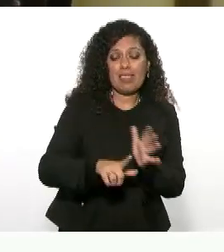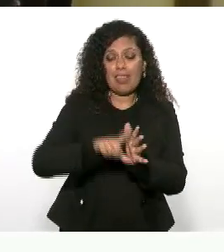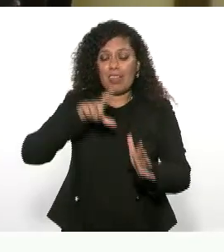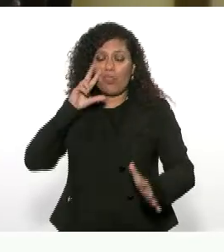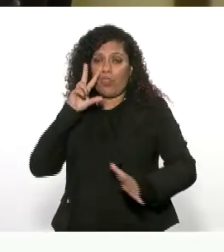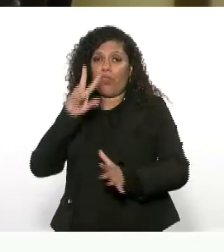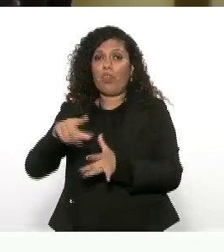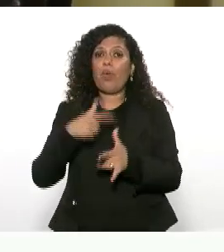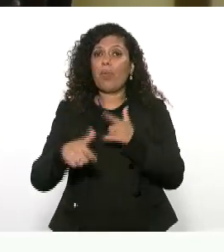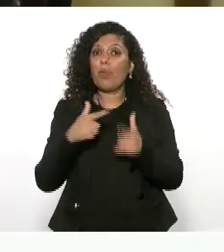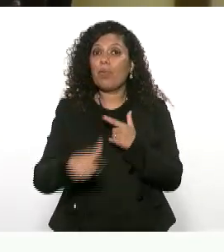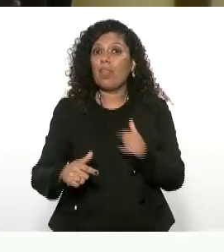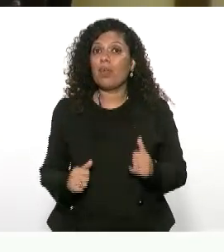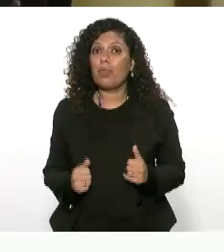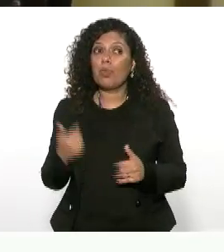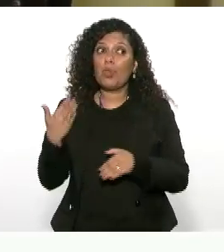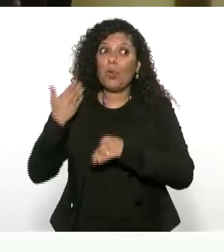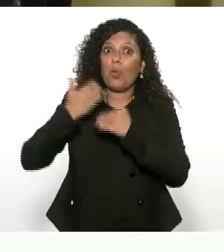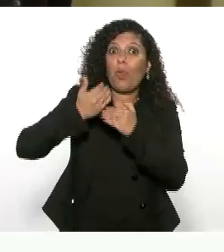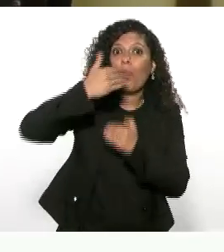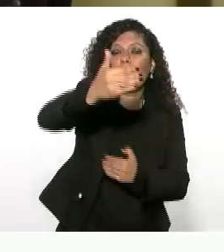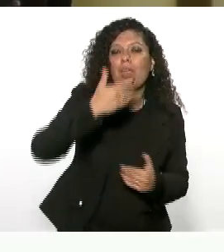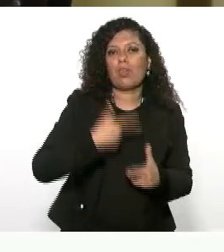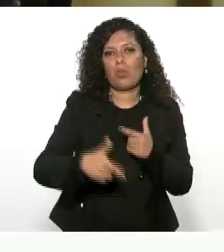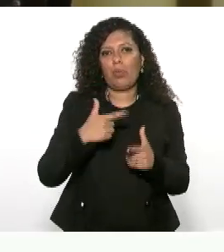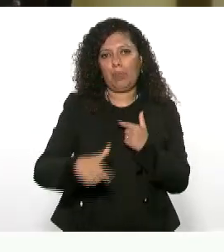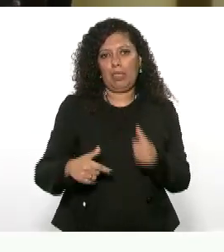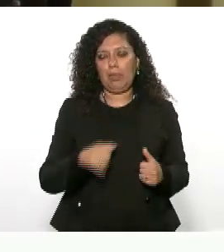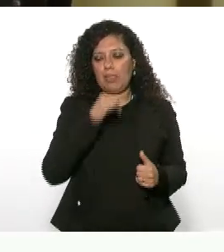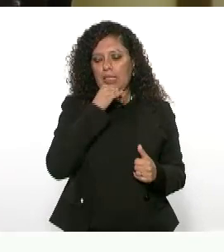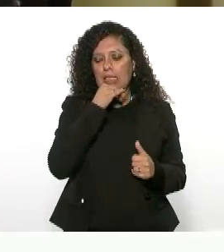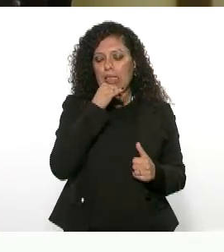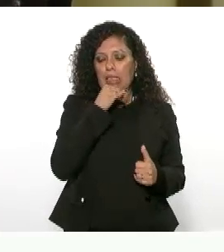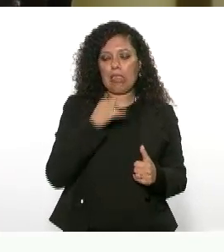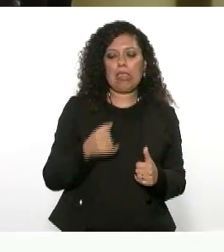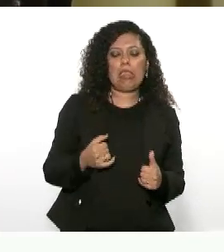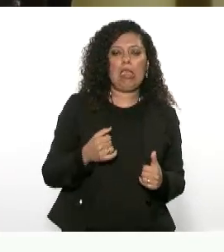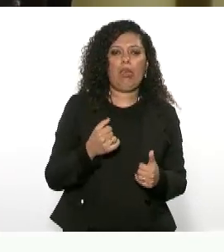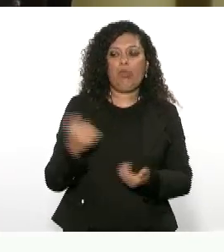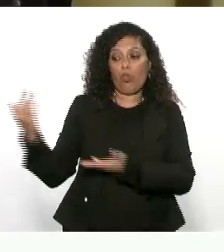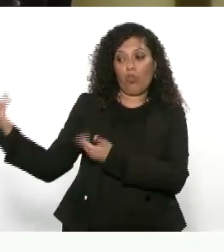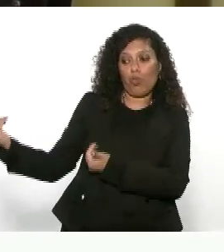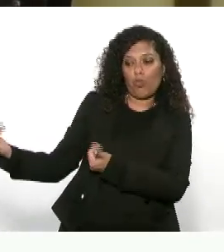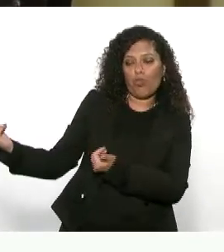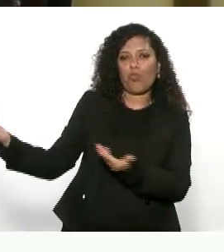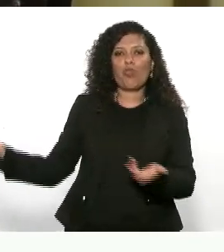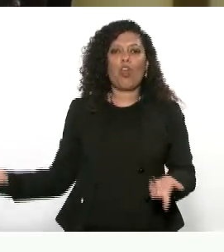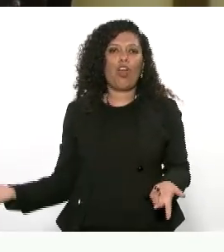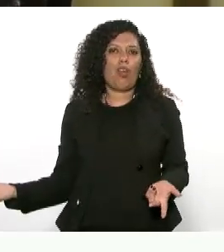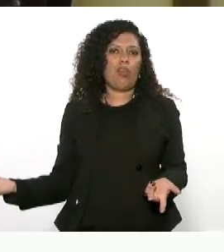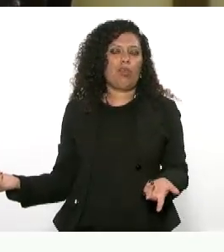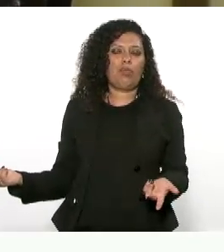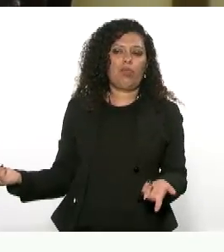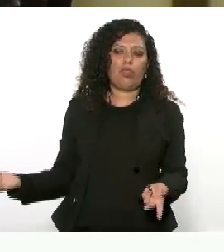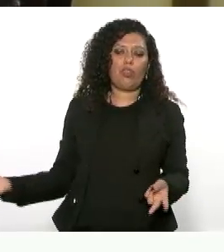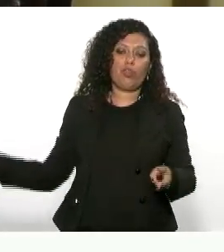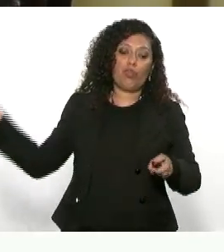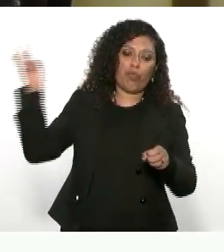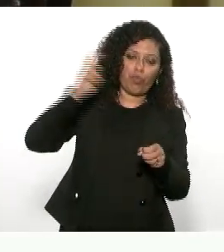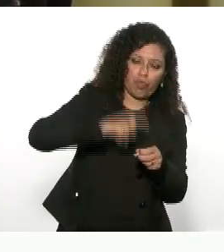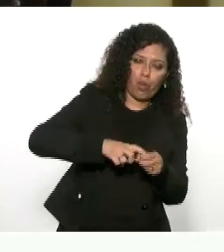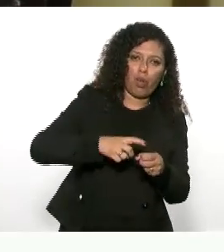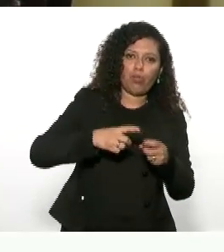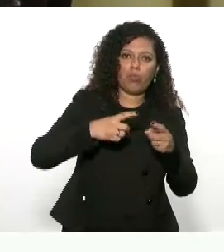E a porta de entrada é o que motiva o adolescente, o motivo, o egresso que fez do sistema penitenciário a voltar